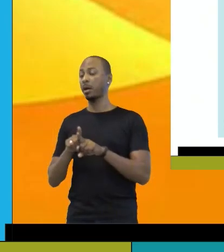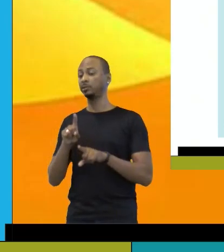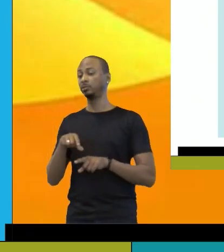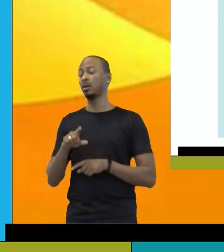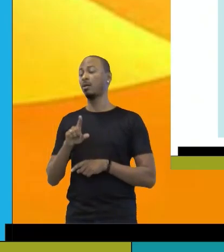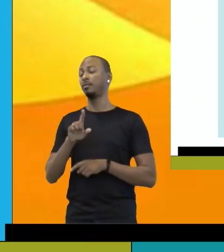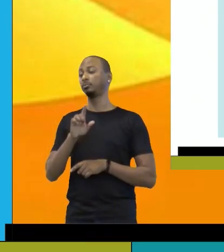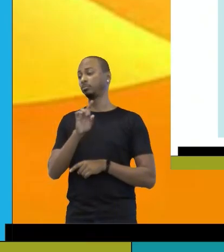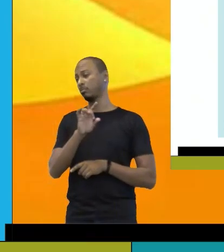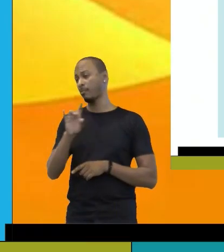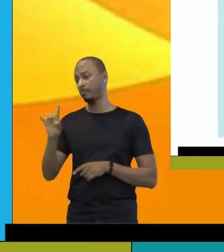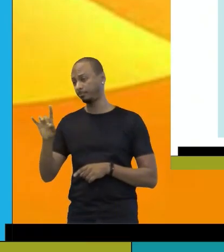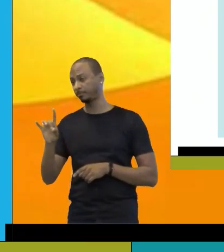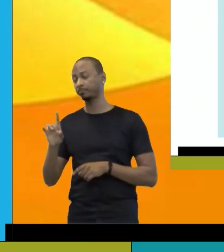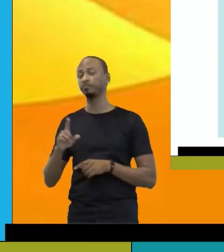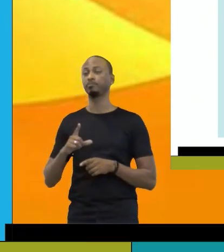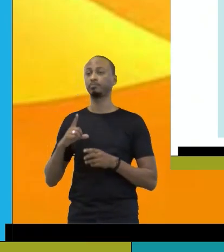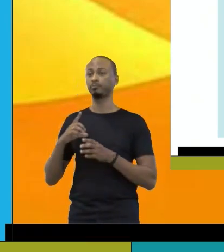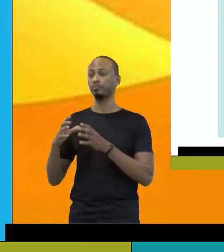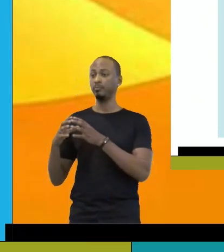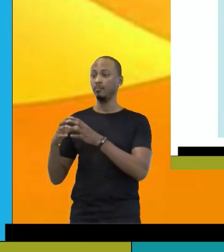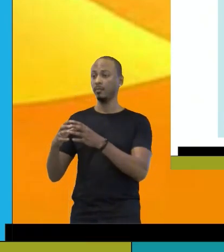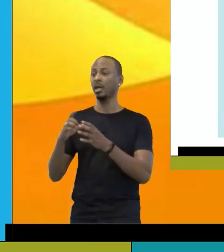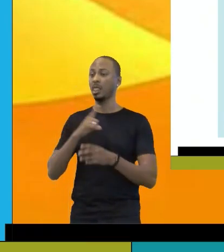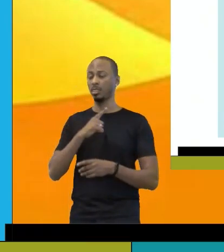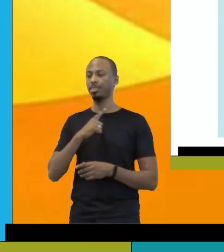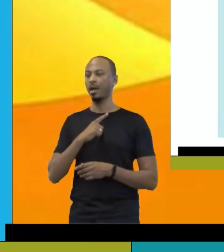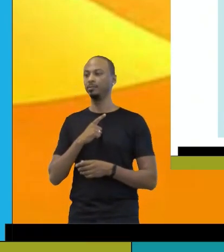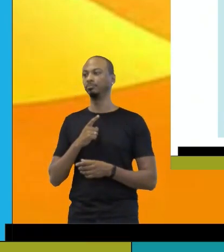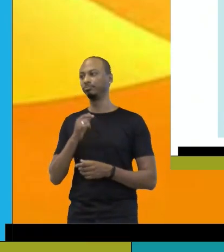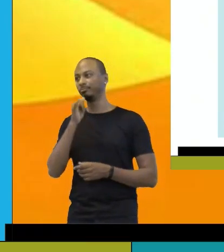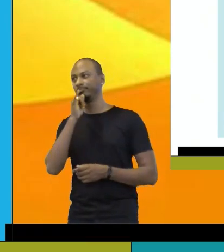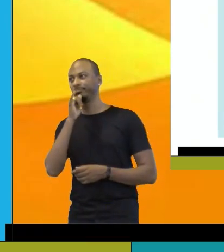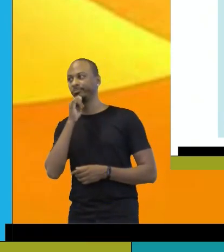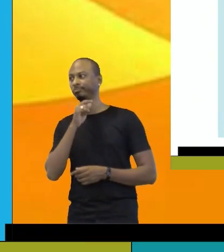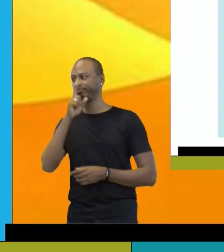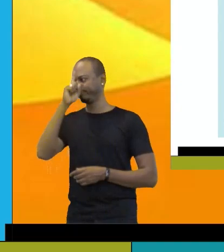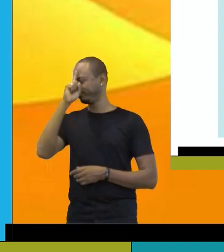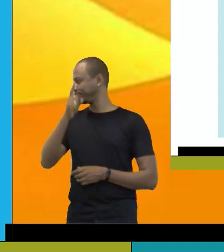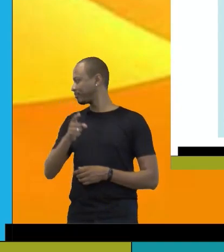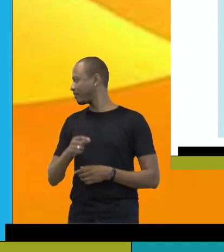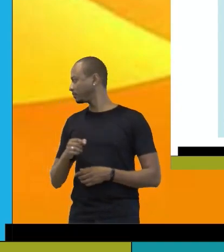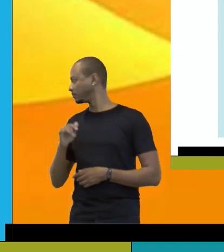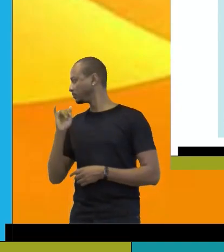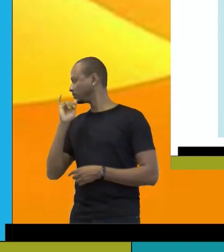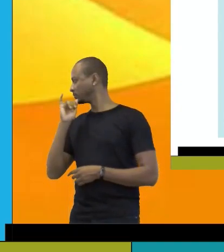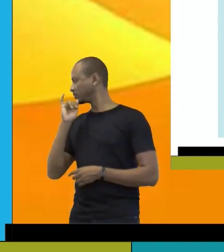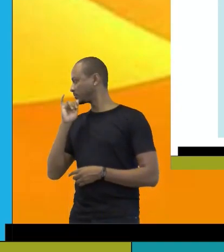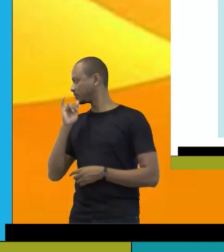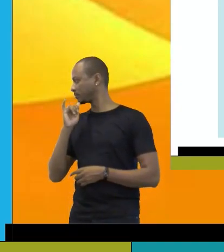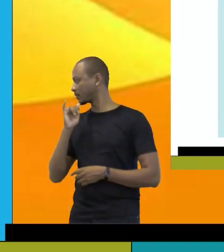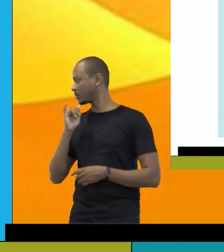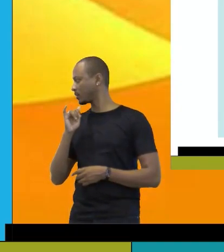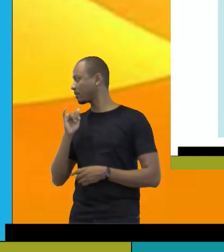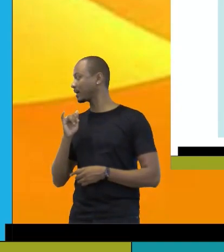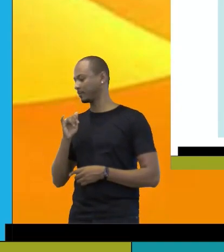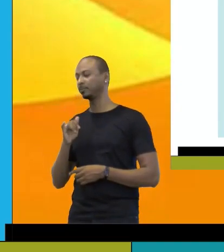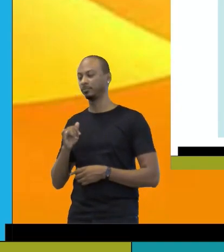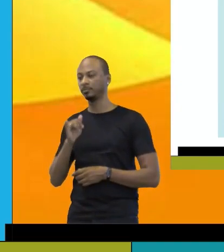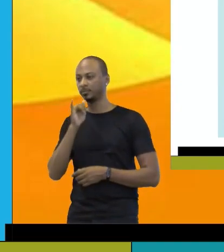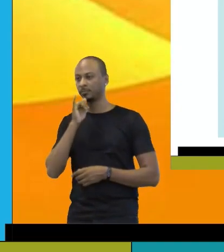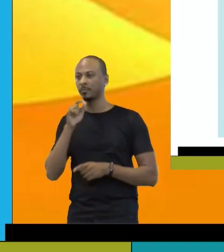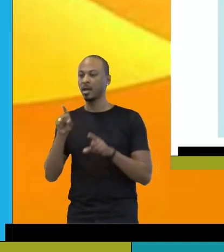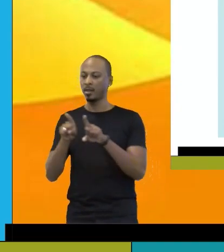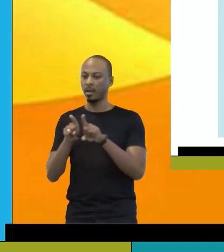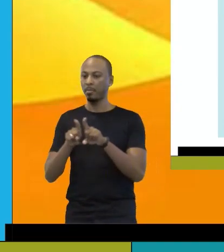feudais, eles eram dotados de uma relativa autonomia, isso fazia com que nós tivéssemos, muitas vezes,